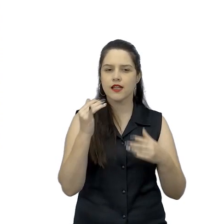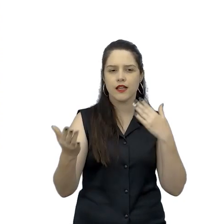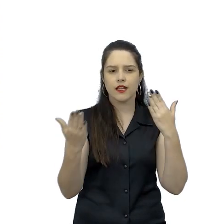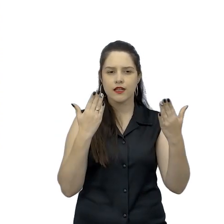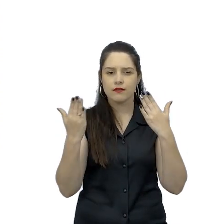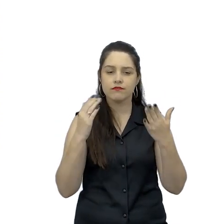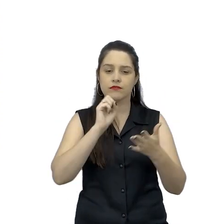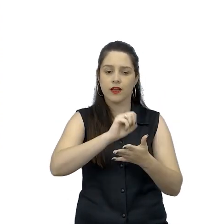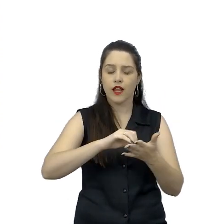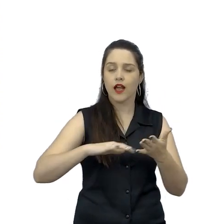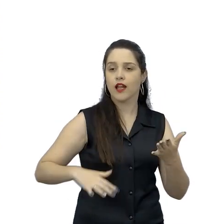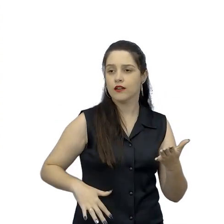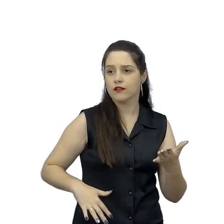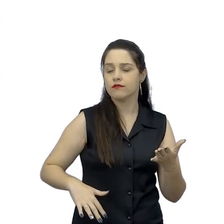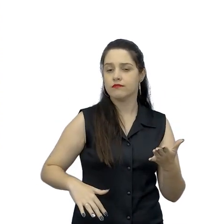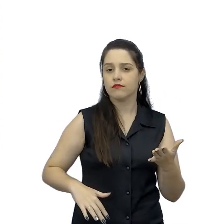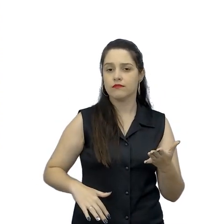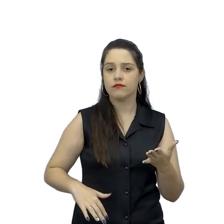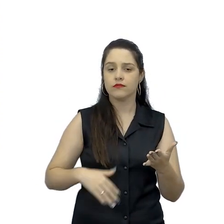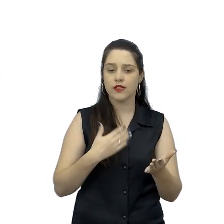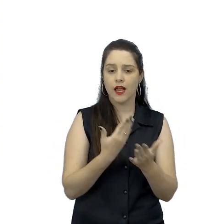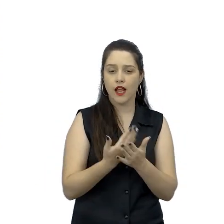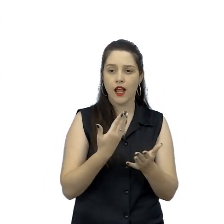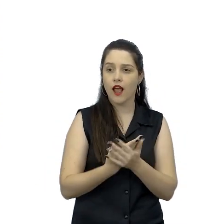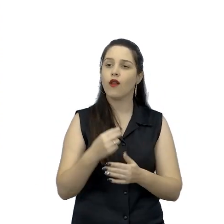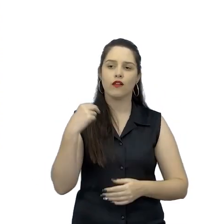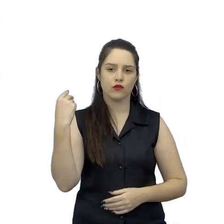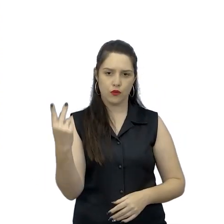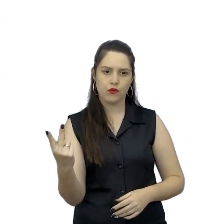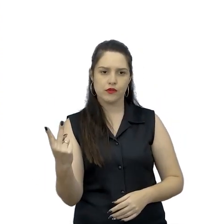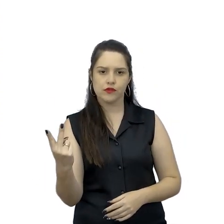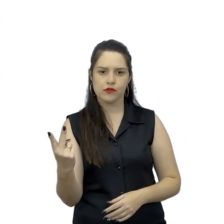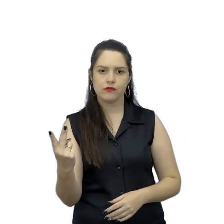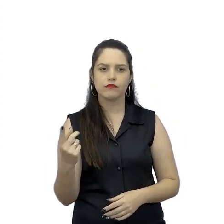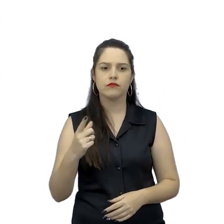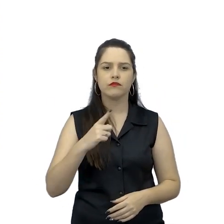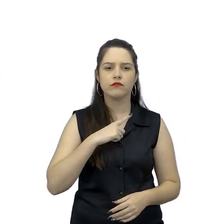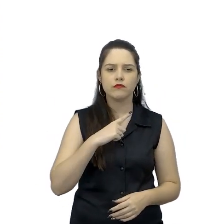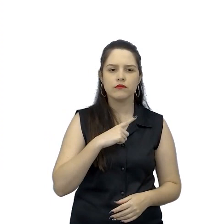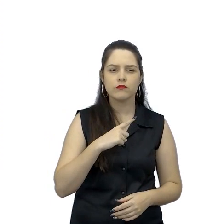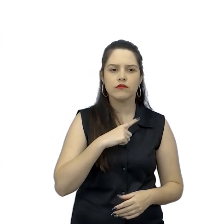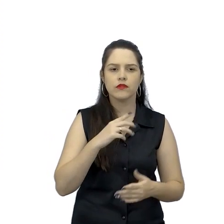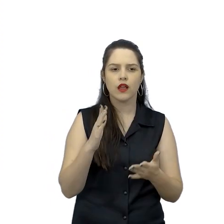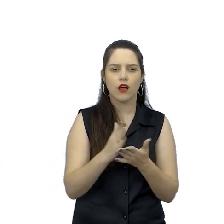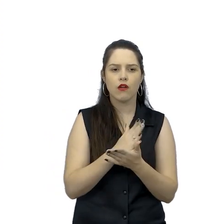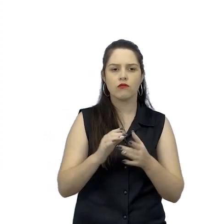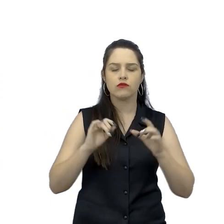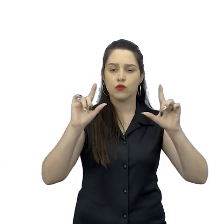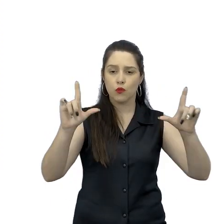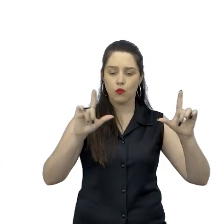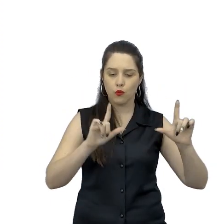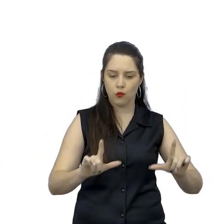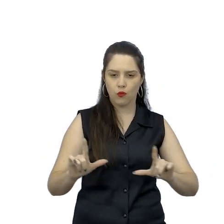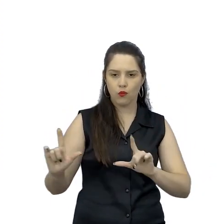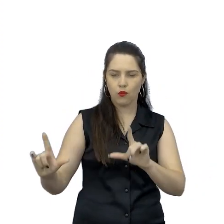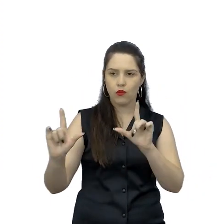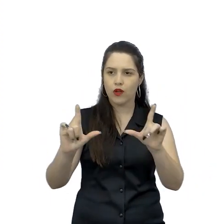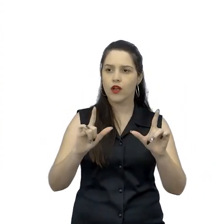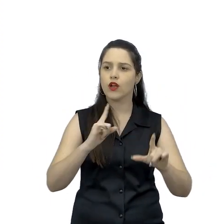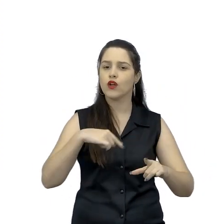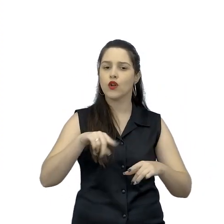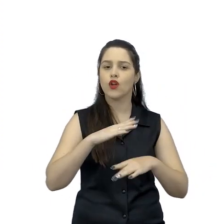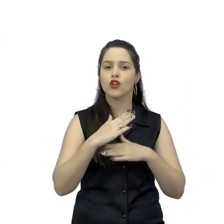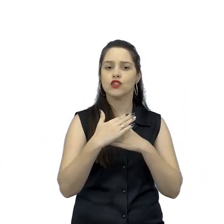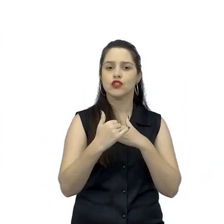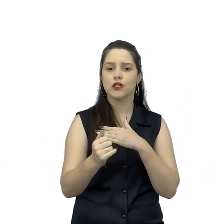na atividade, na aula 2, mas aqui nós temos aquele famoso quadro, né, que é o quadro que nós chamamos de